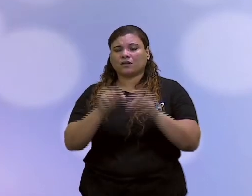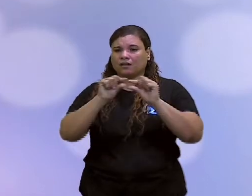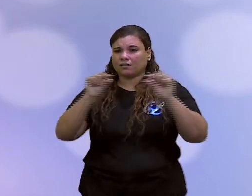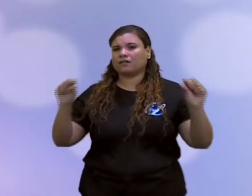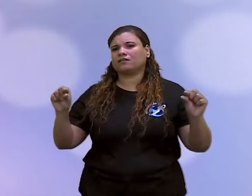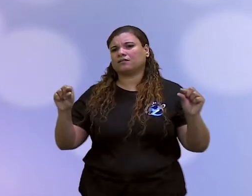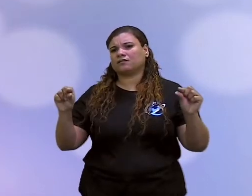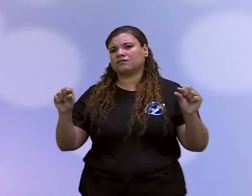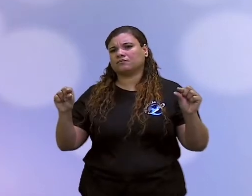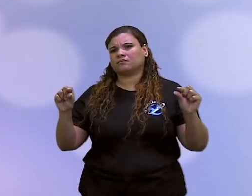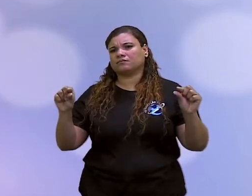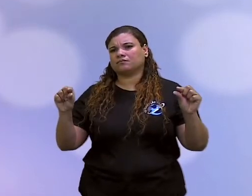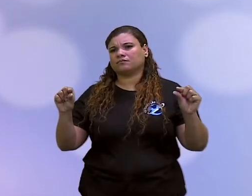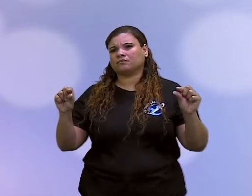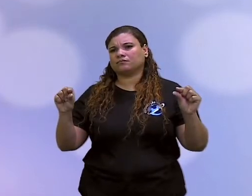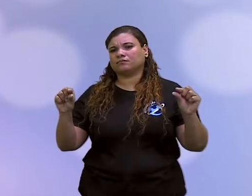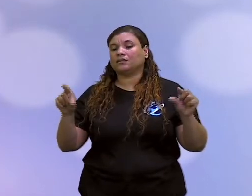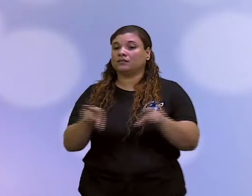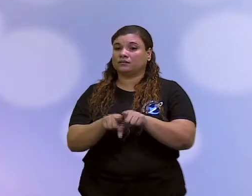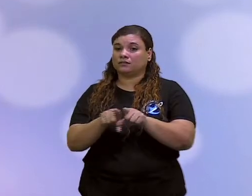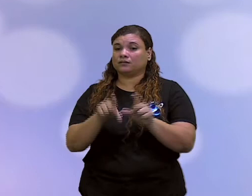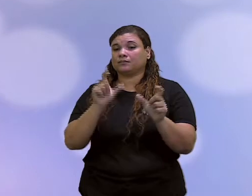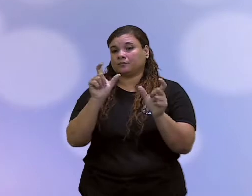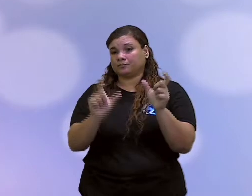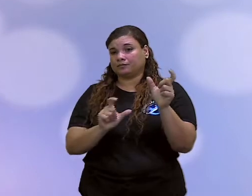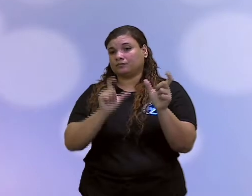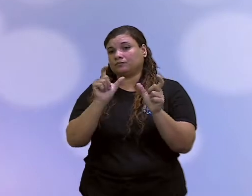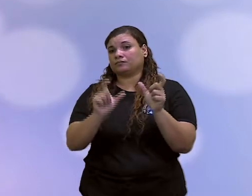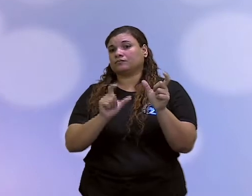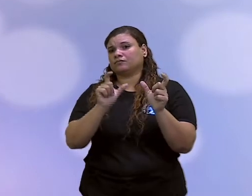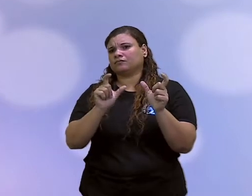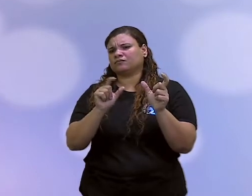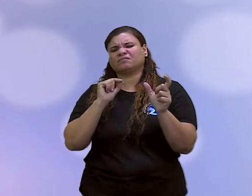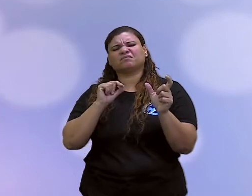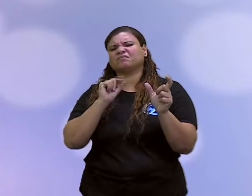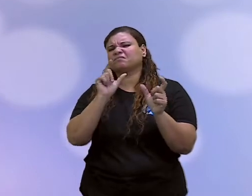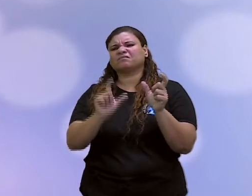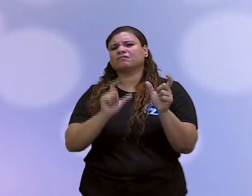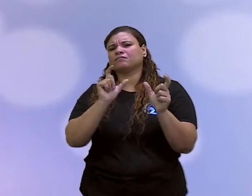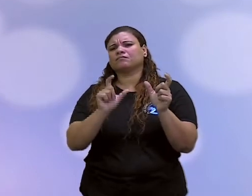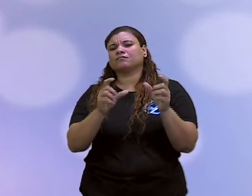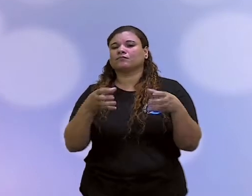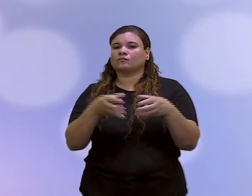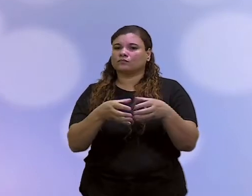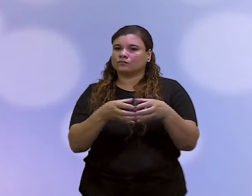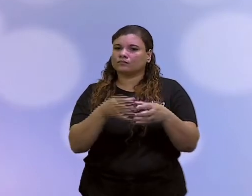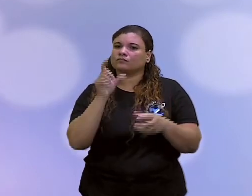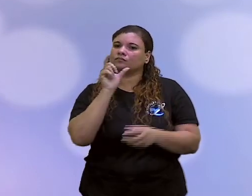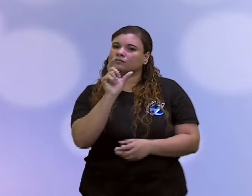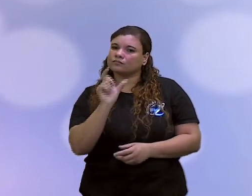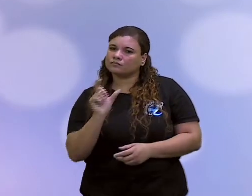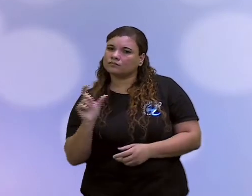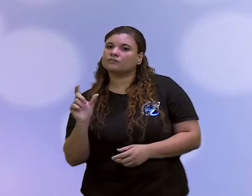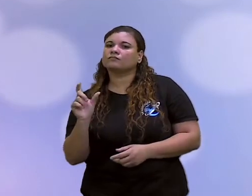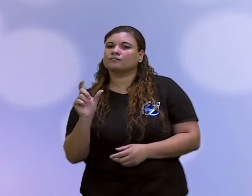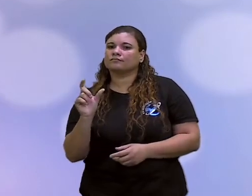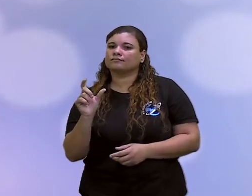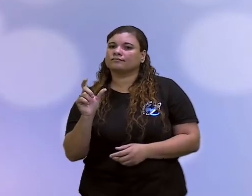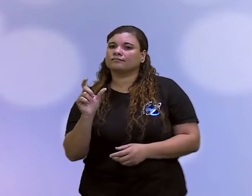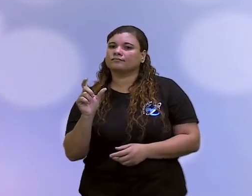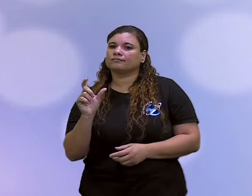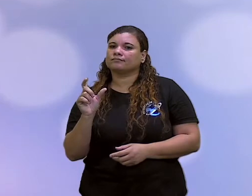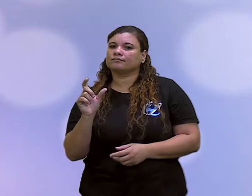Quando eu falo em morfologia, eu estou falando de classe de palavras, e nós temos uma aula aí, né, revisional, que